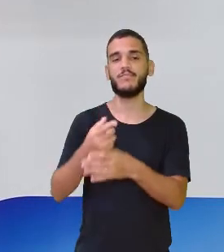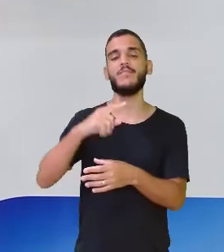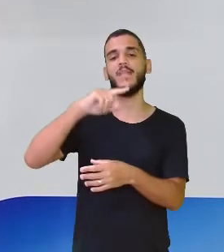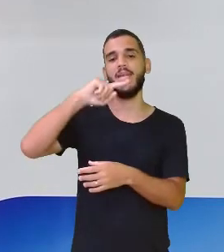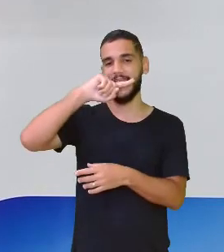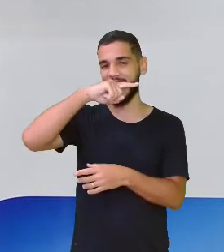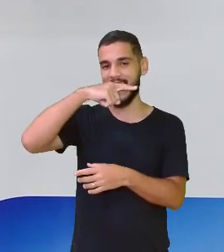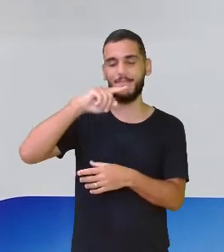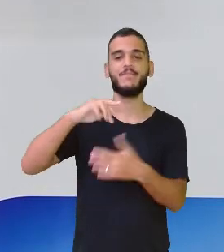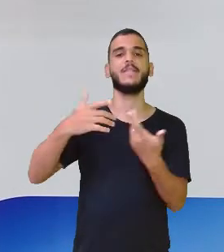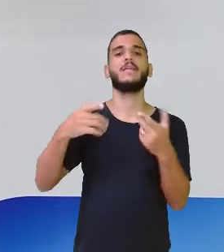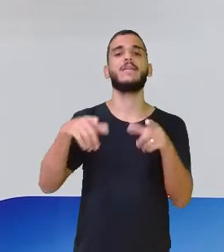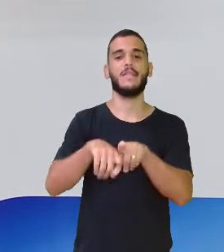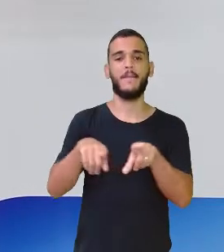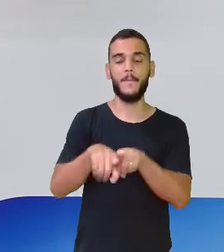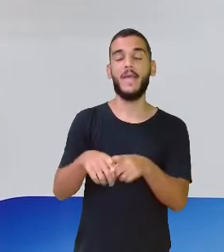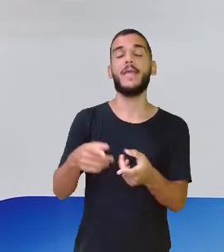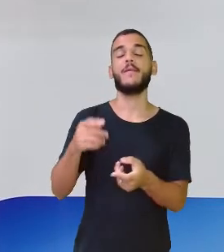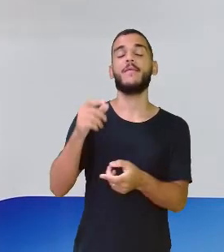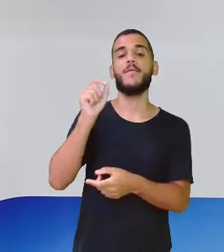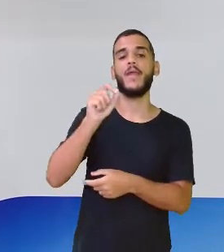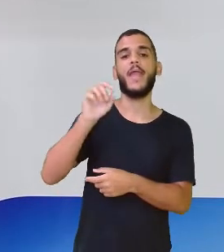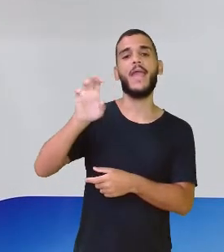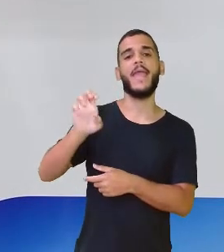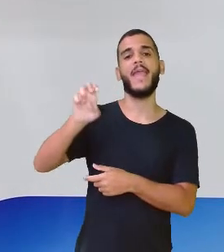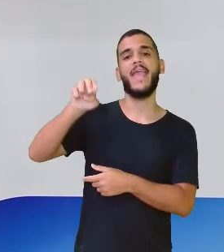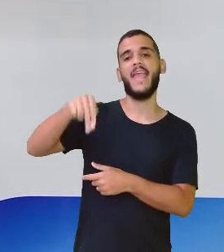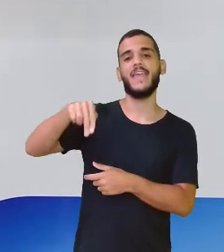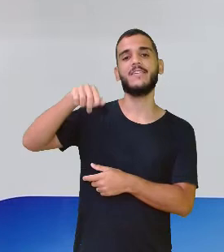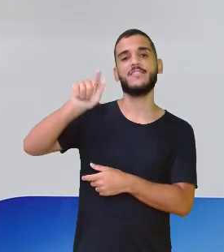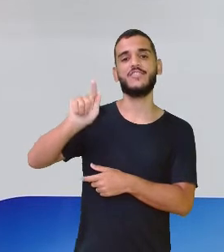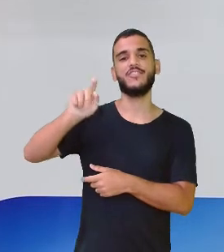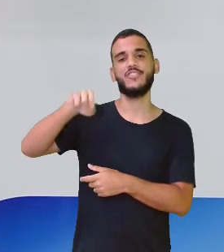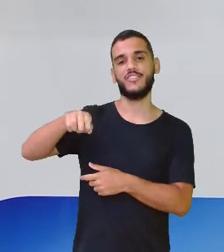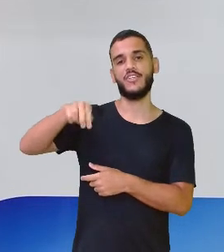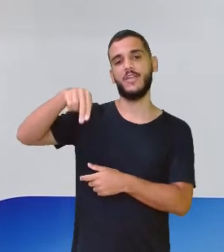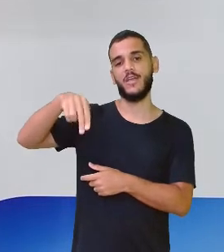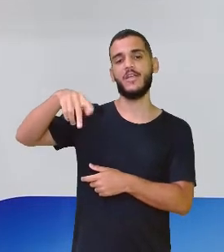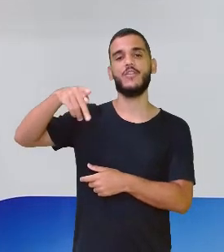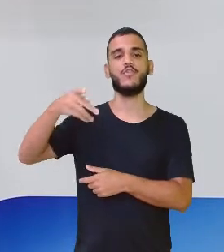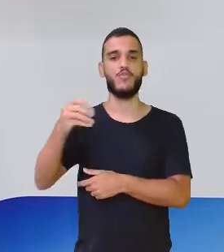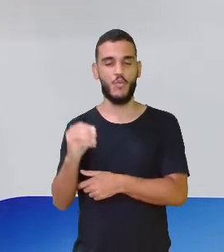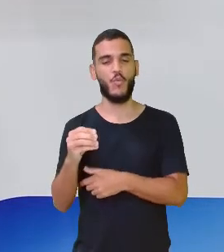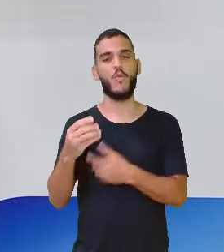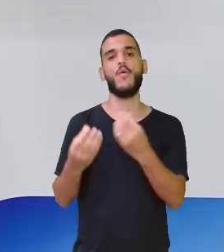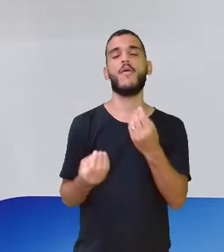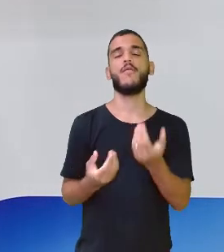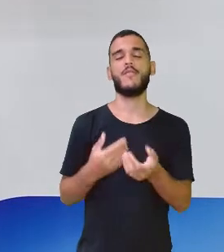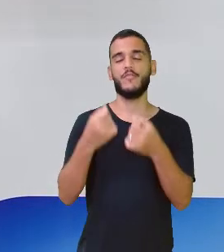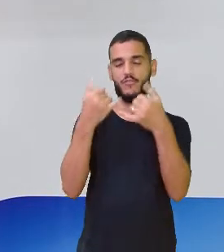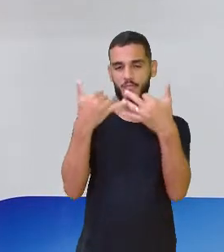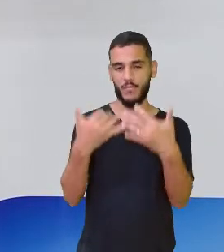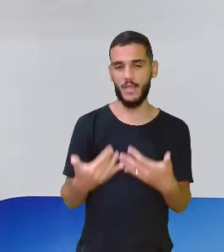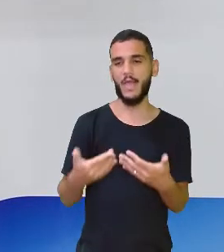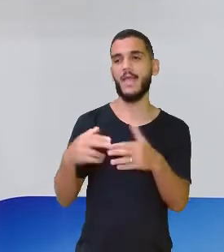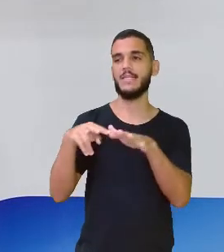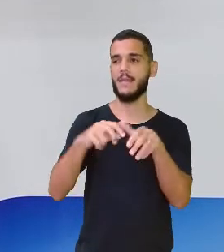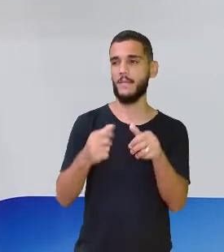colonial. Então vocês devem lembrar que nas semanas anteriores a gente falou sobre os